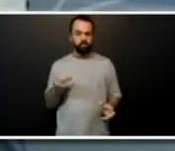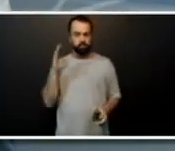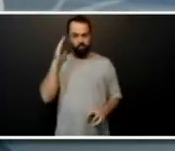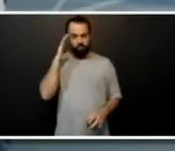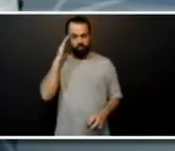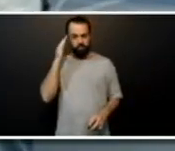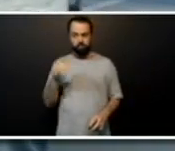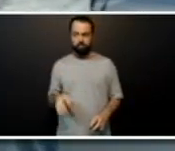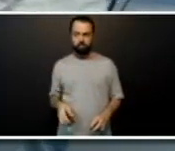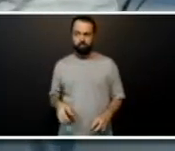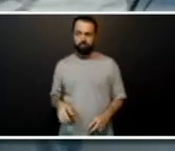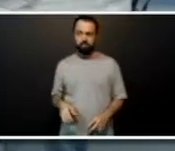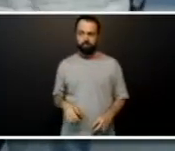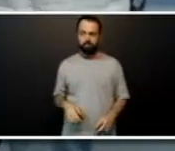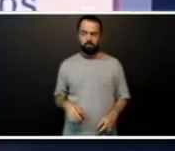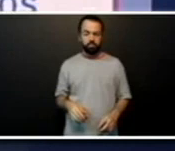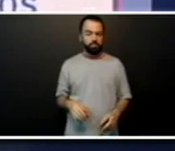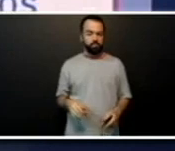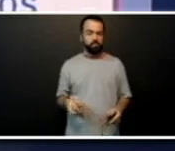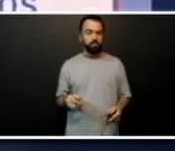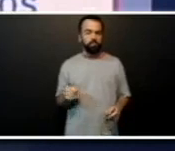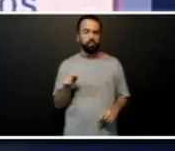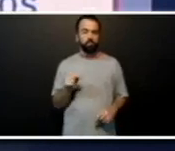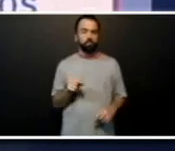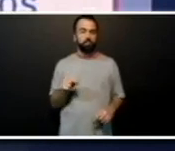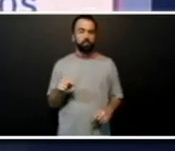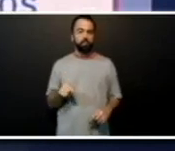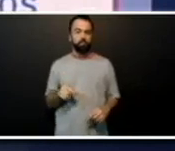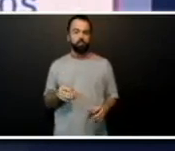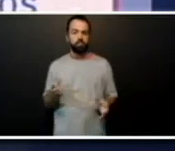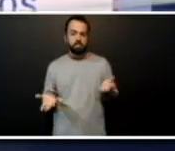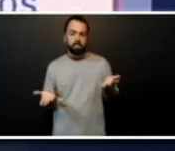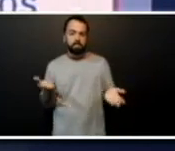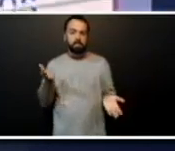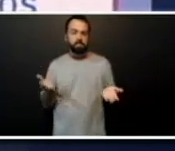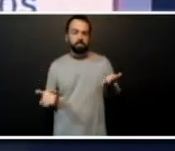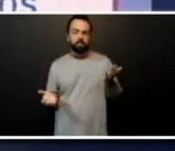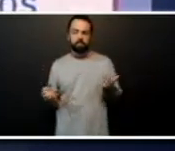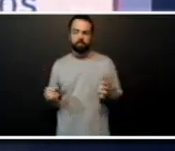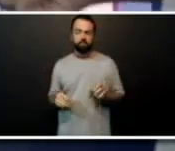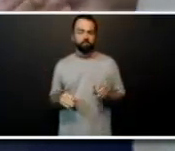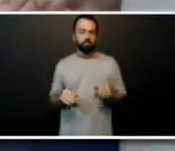Novamente. Porque números relativos, inteiros relativos.